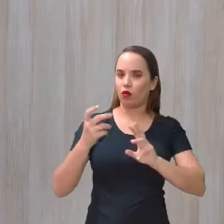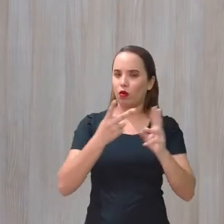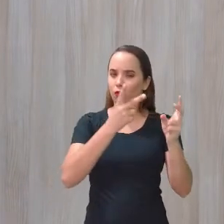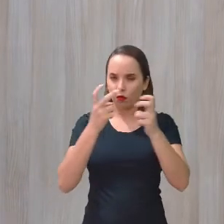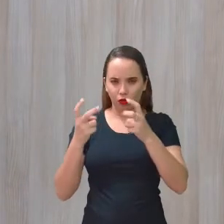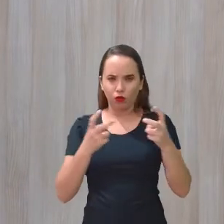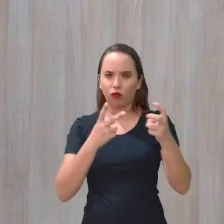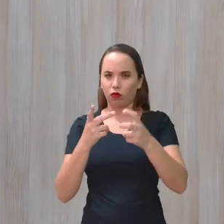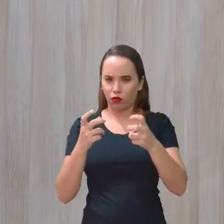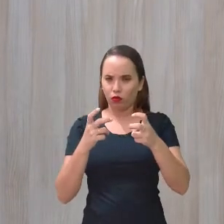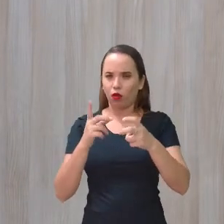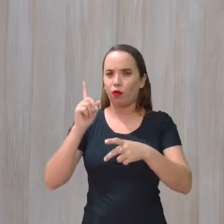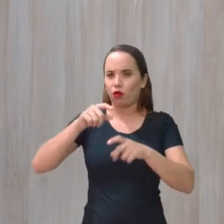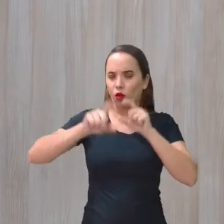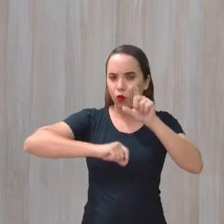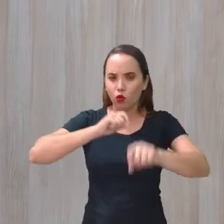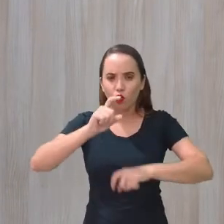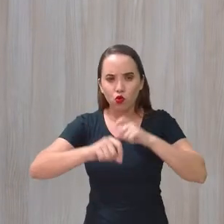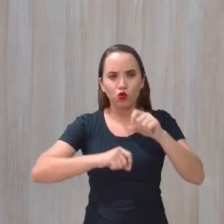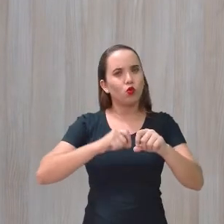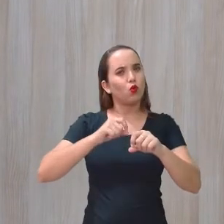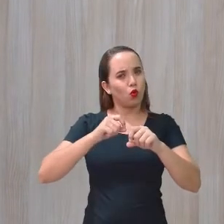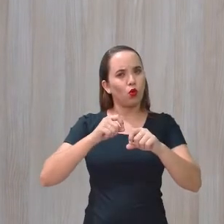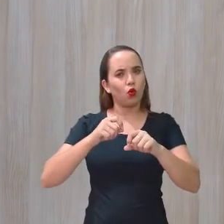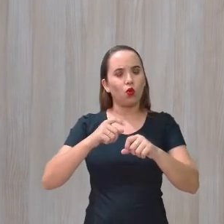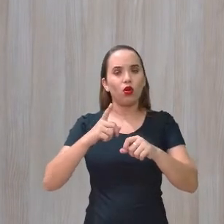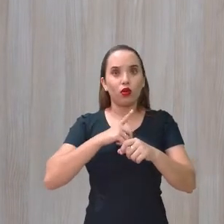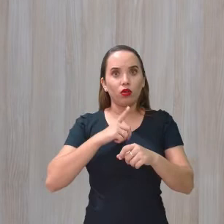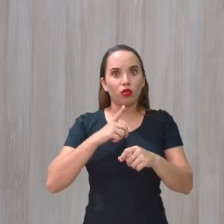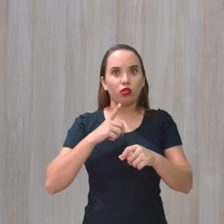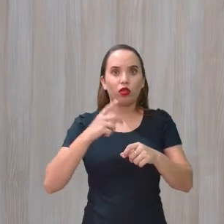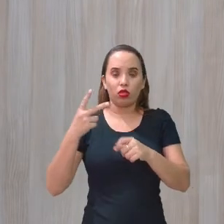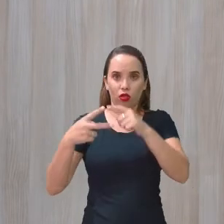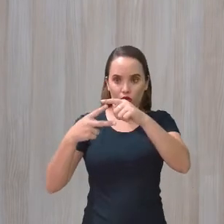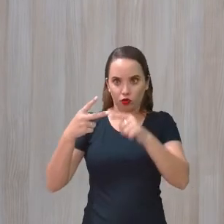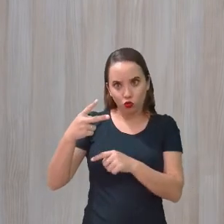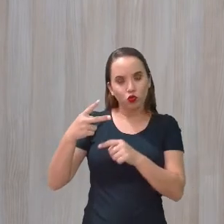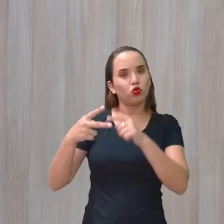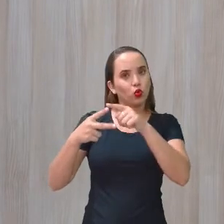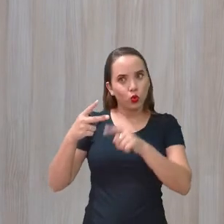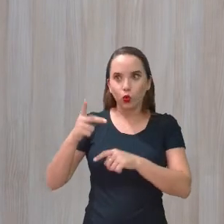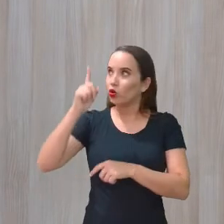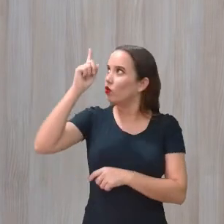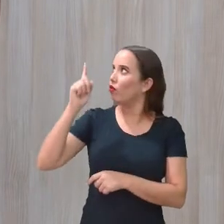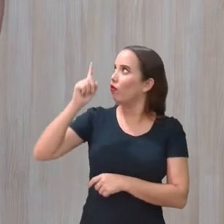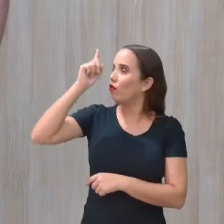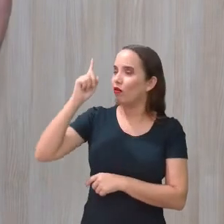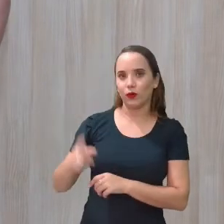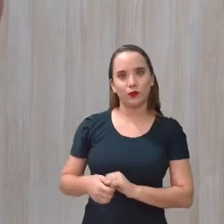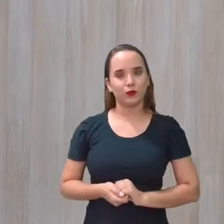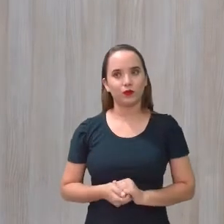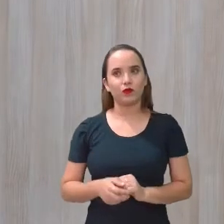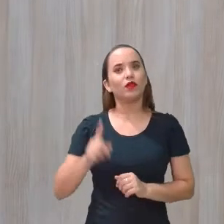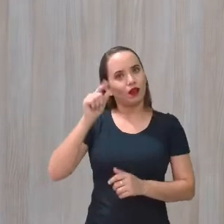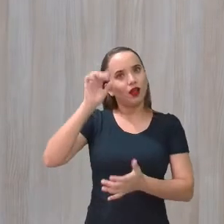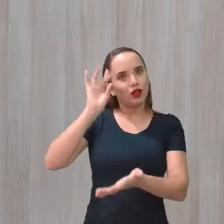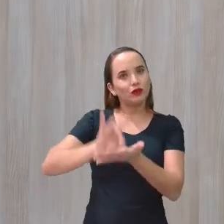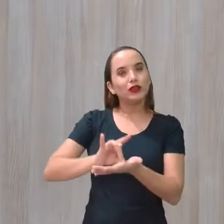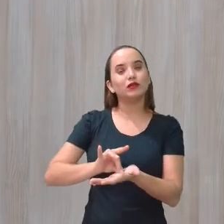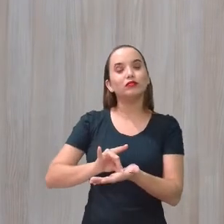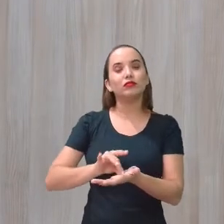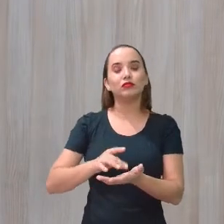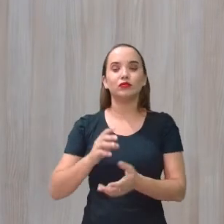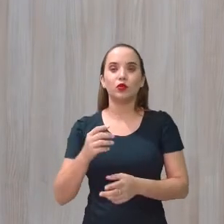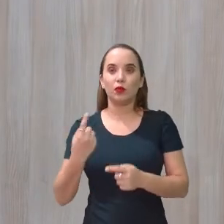escolha, ela satisfaz as duas equações, ou seja, nos dois casos aí, ela é verdadeira, ou seja,